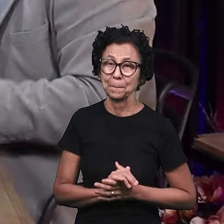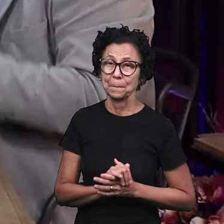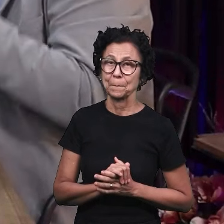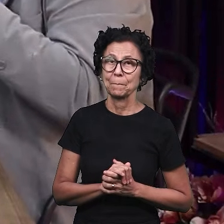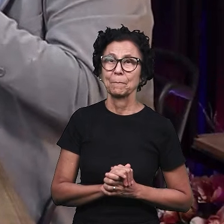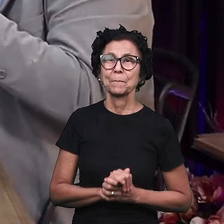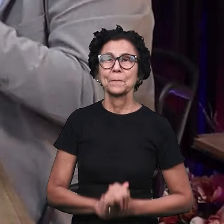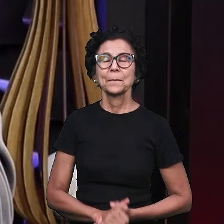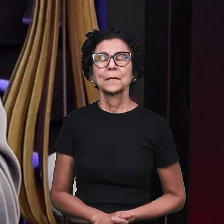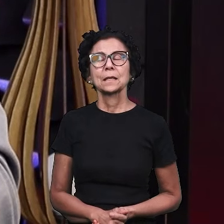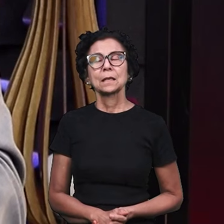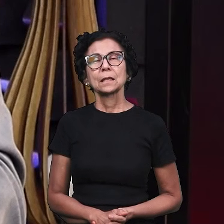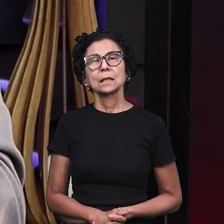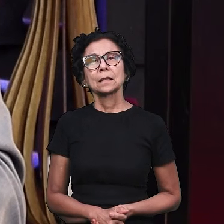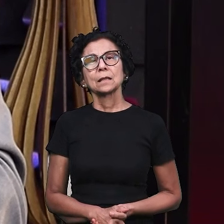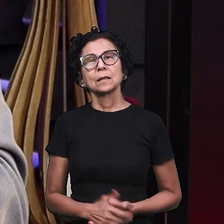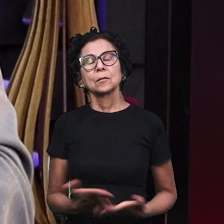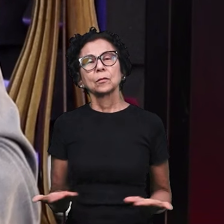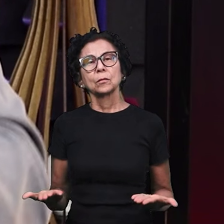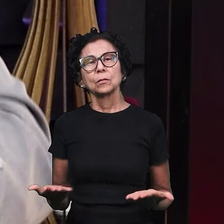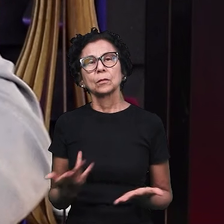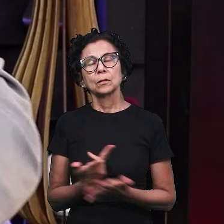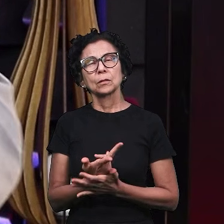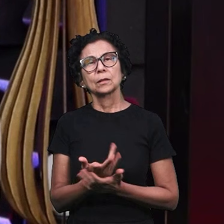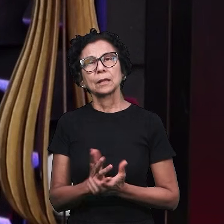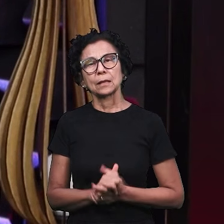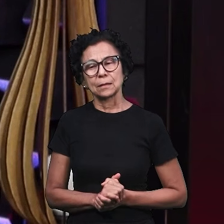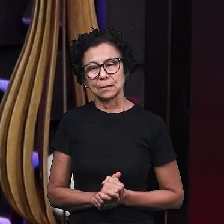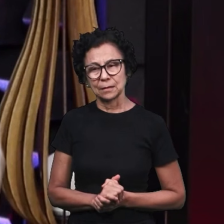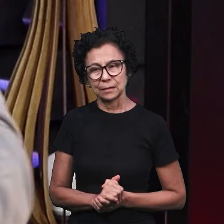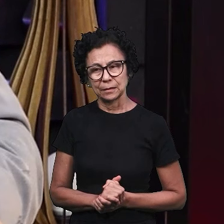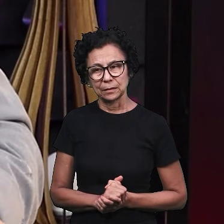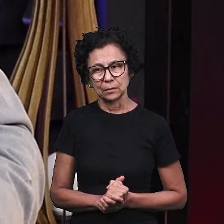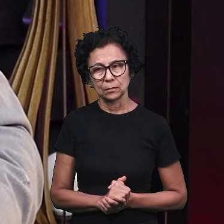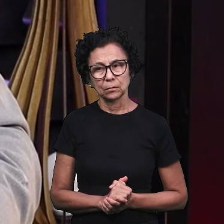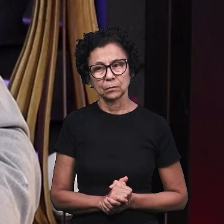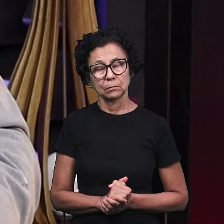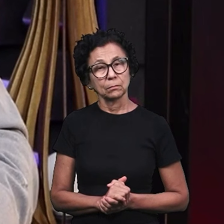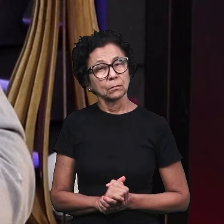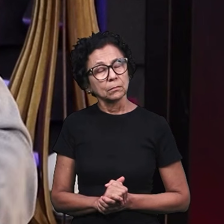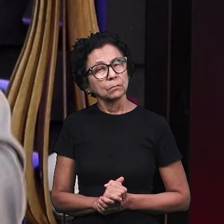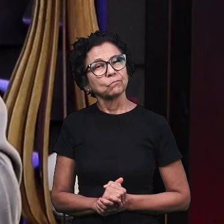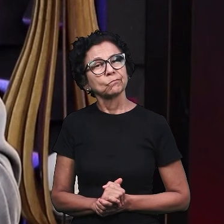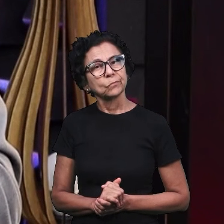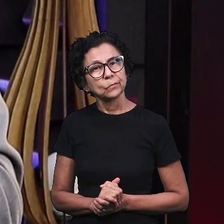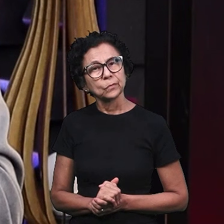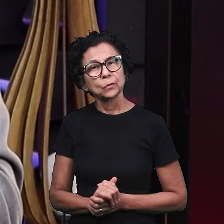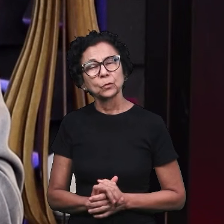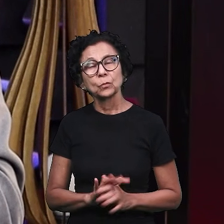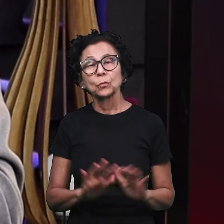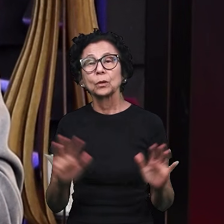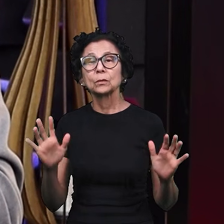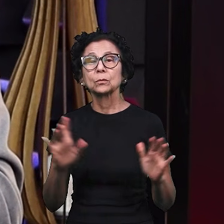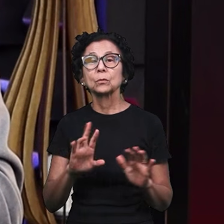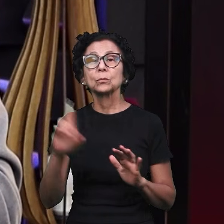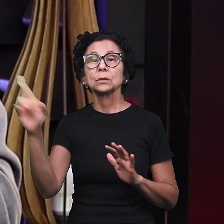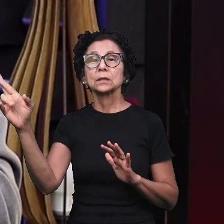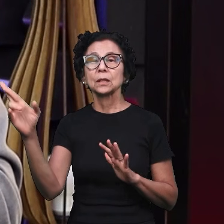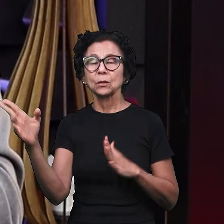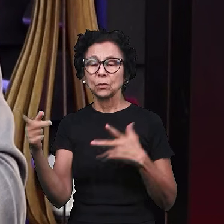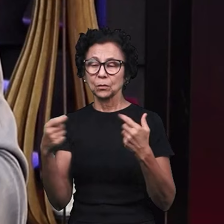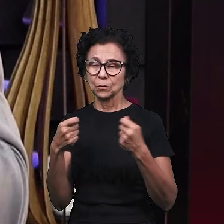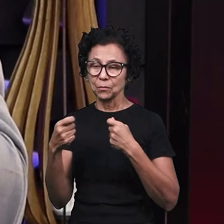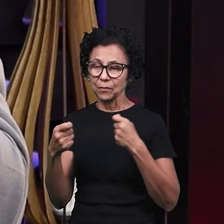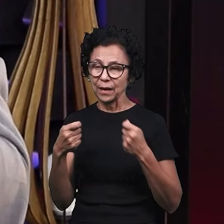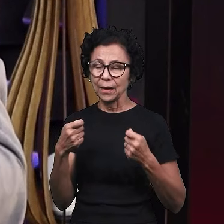nós e para você que nos assiste, para cada um de nós, porque a partir do momento que nós deixamos o Senhor fazer parte da nossa